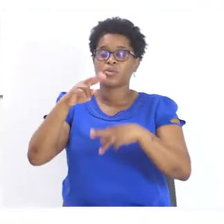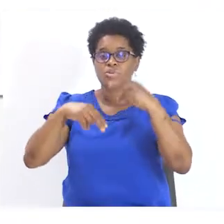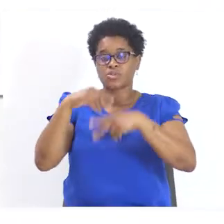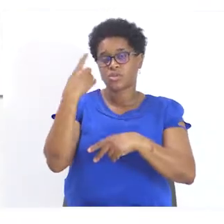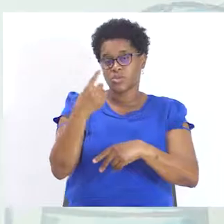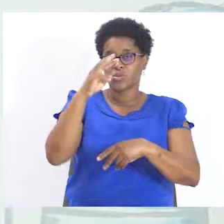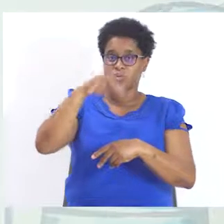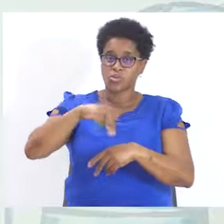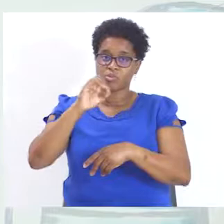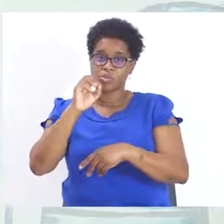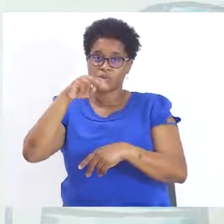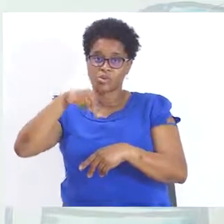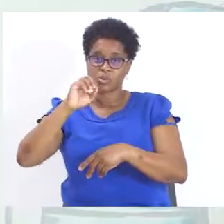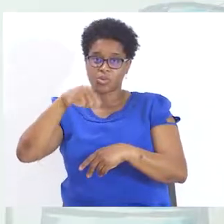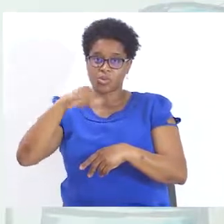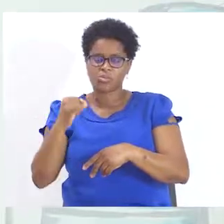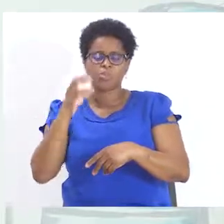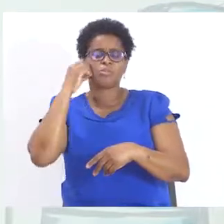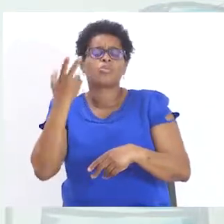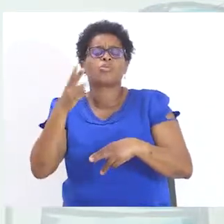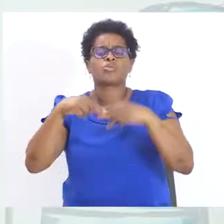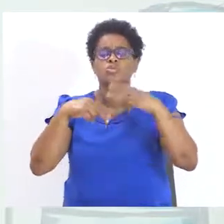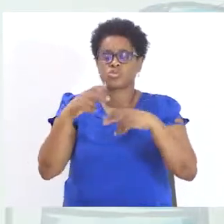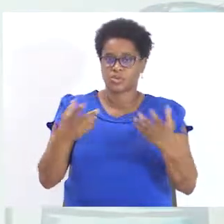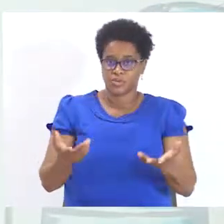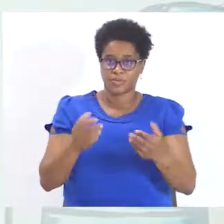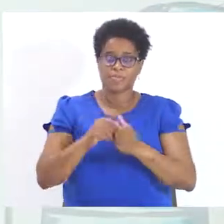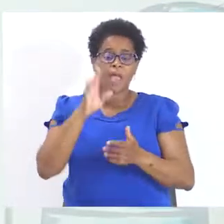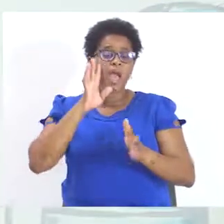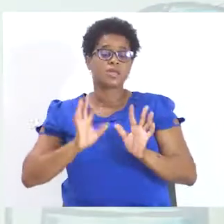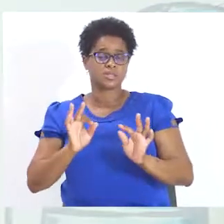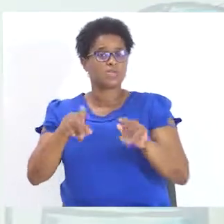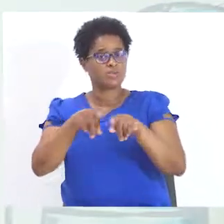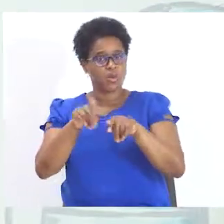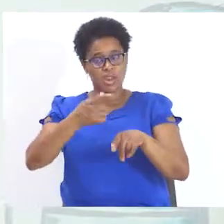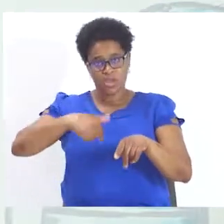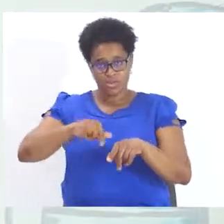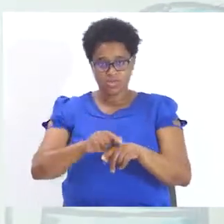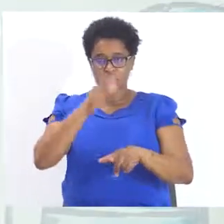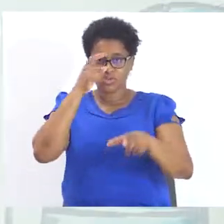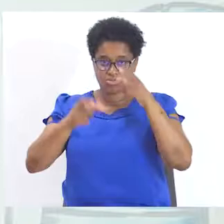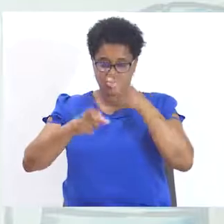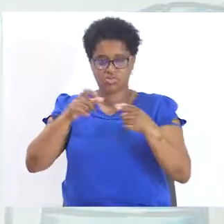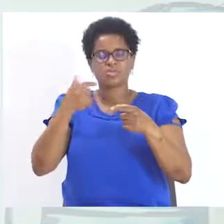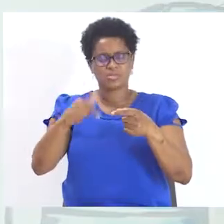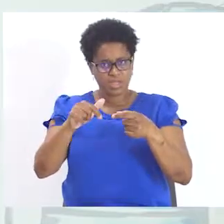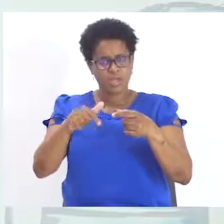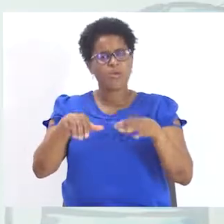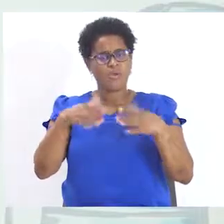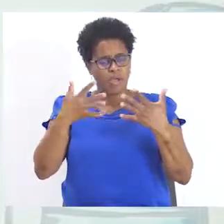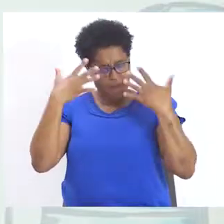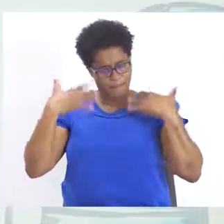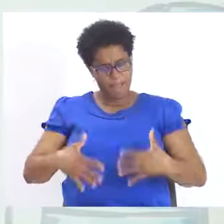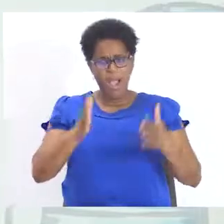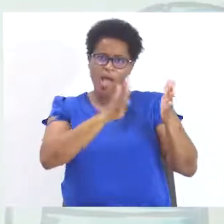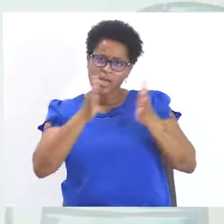Constituição de um monômio. Como é constituído um monômio? Assim como nós, seres humanos, temos parte que nos